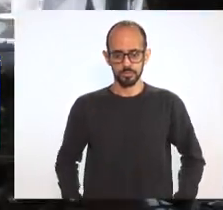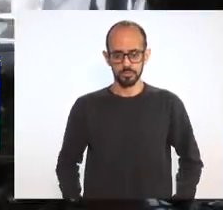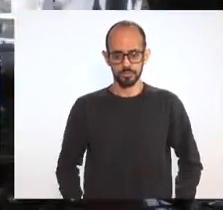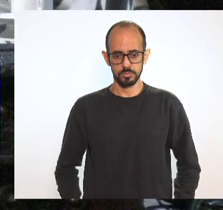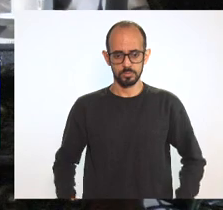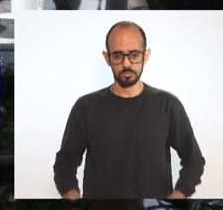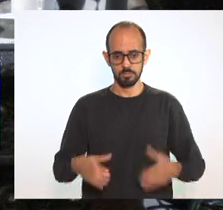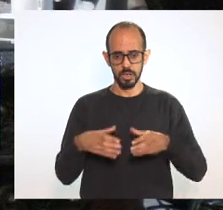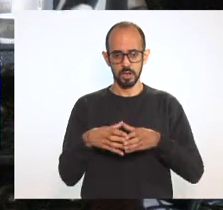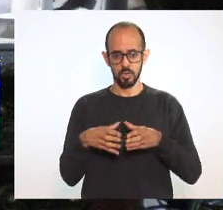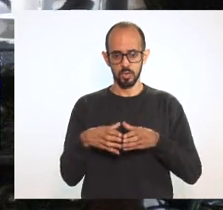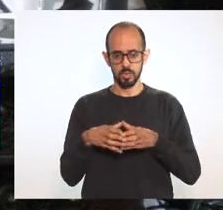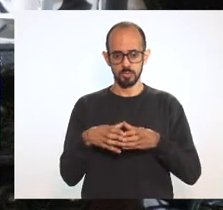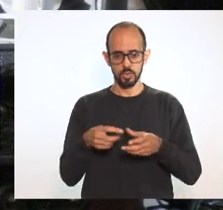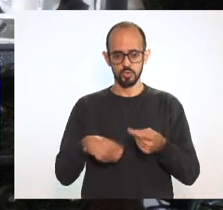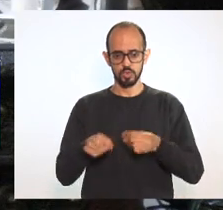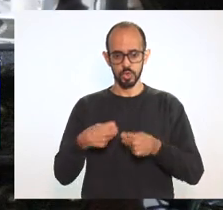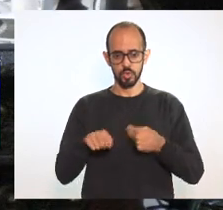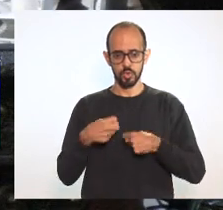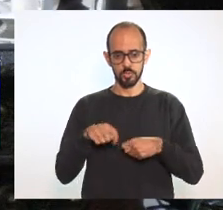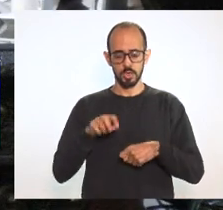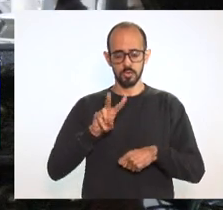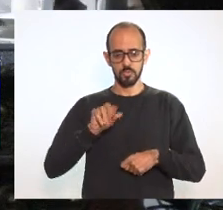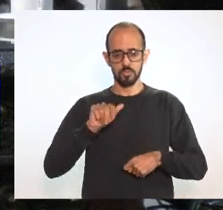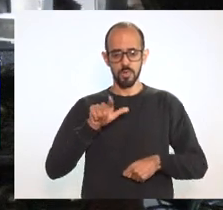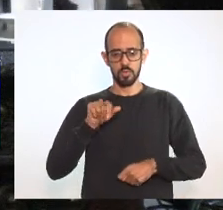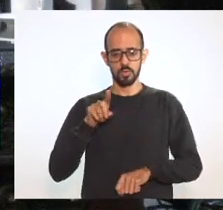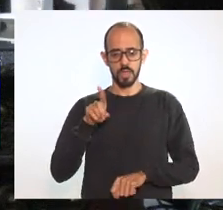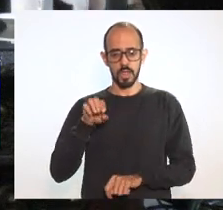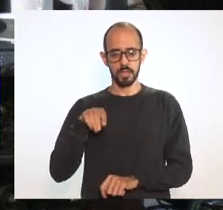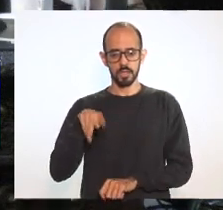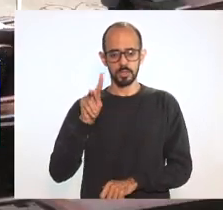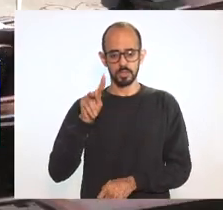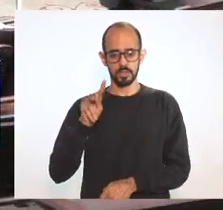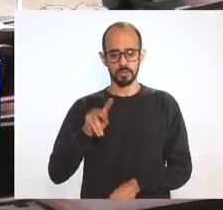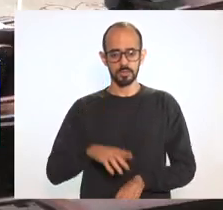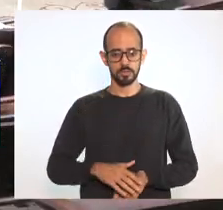Pela Comissão de Economia, deputado Valdeque Carneiro.